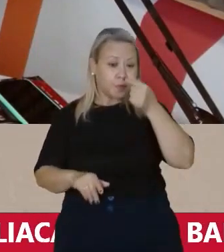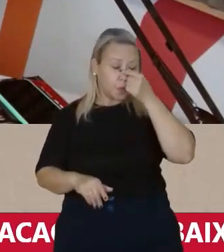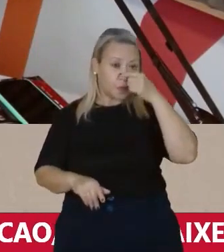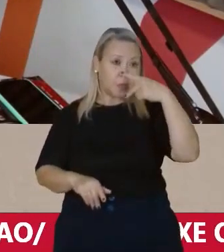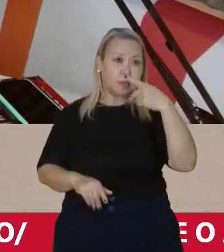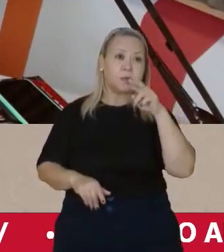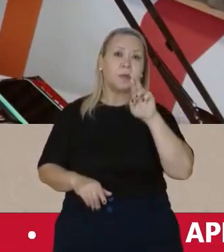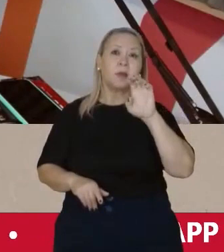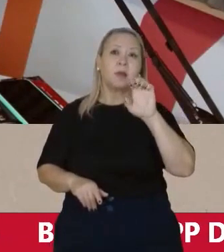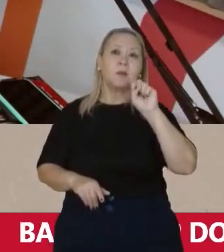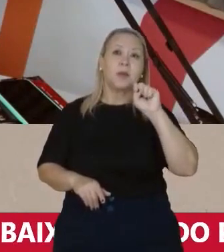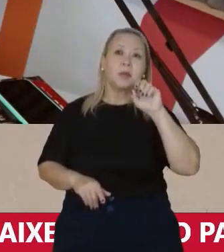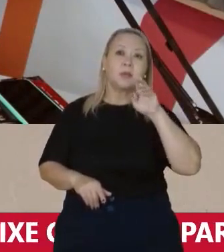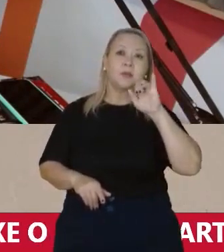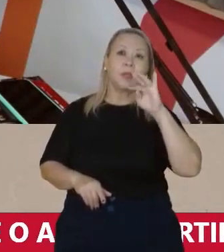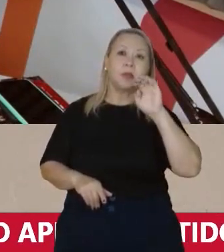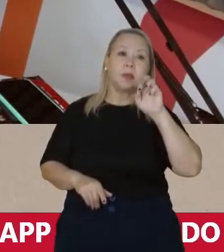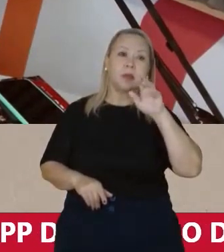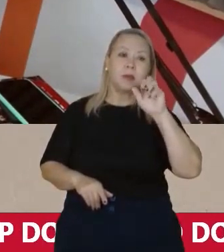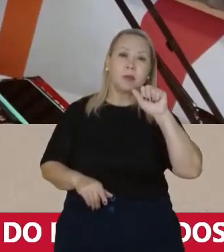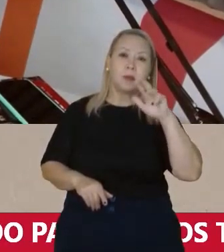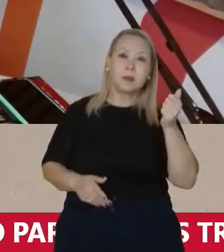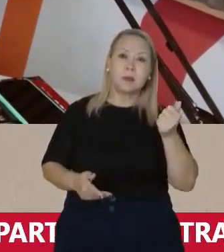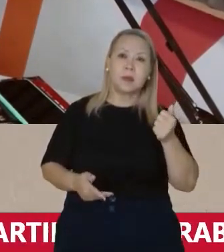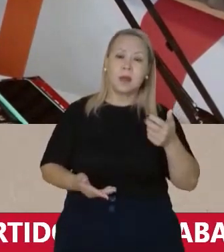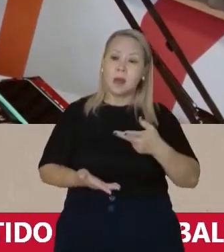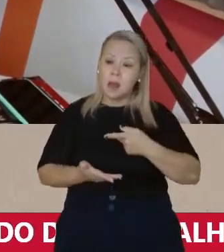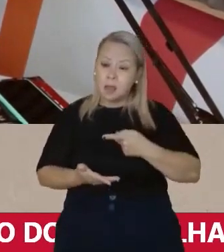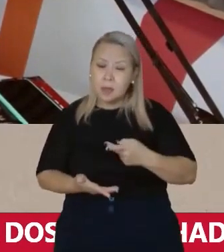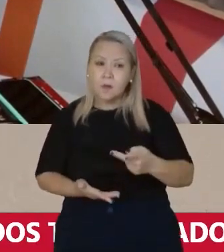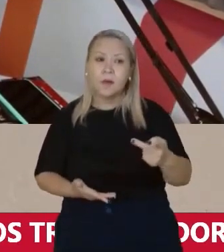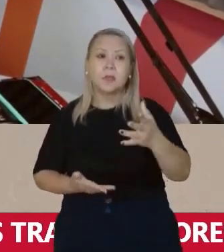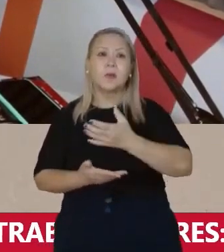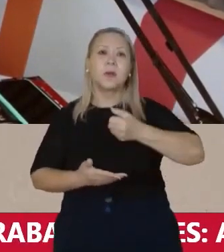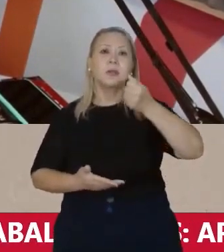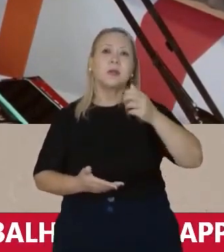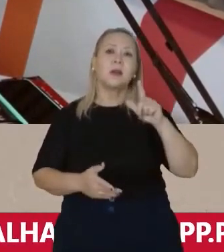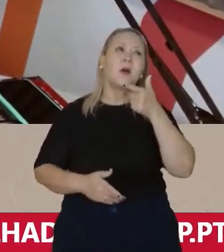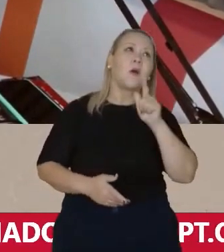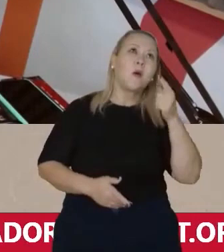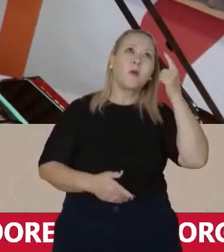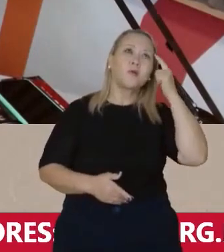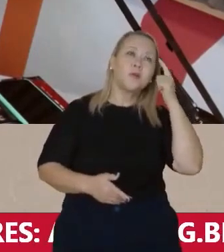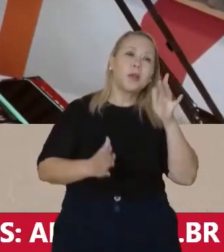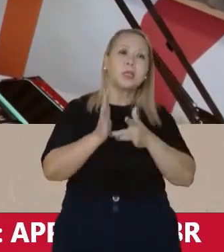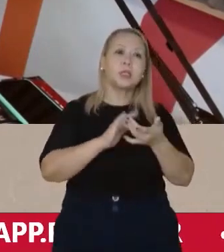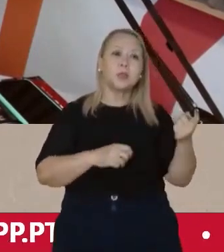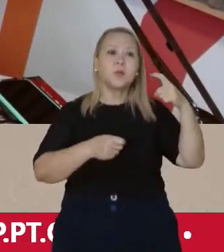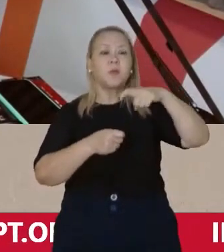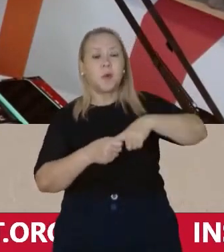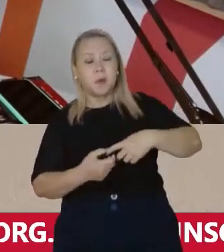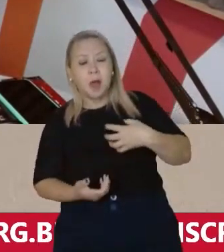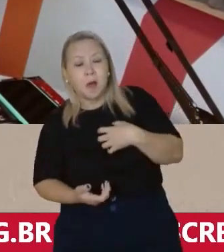presbiterianos creem que a salvação é para sempre. Os evangélicos pentecostais creem que se perde a salvação. Alguns acham que Jesus vai voltar de uma determinada maneira,